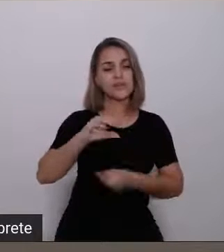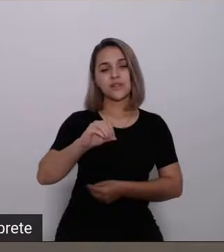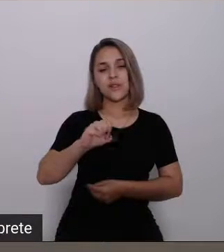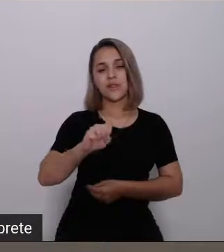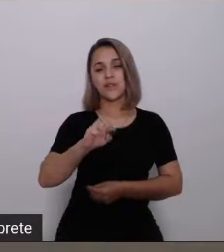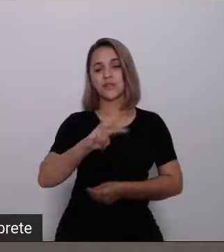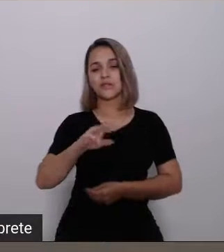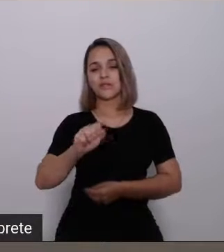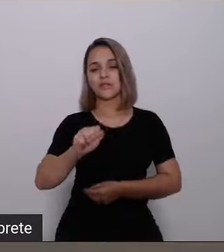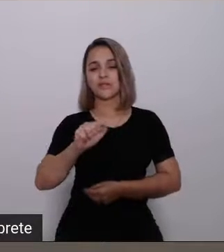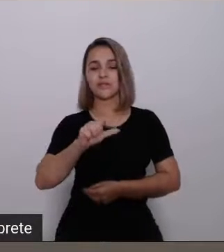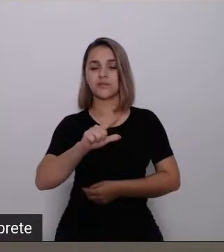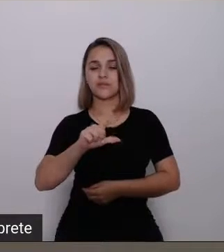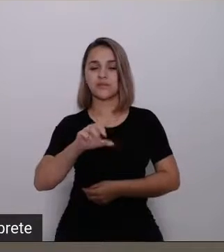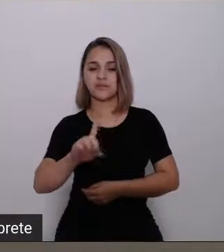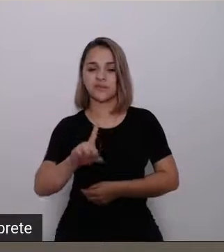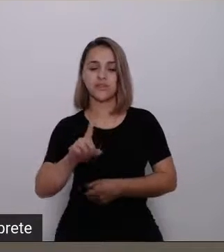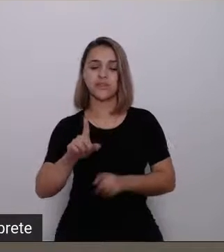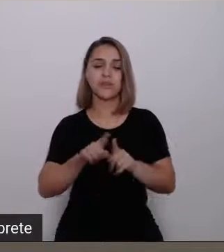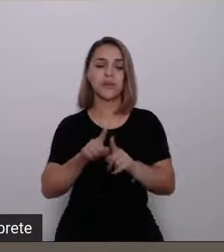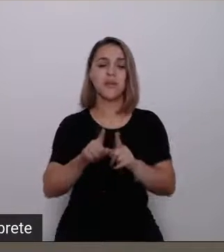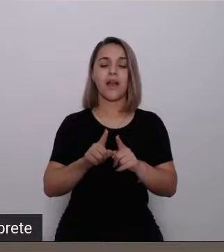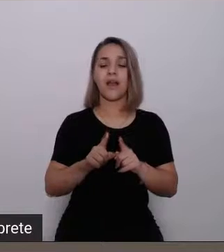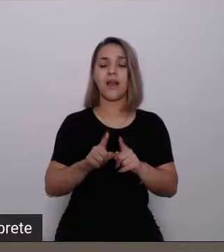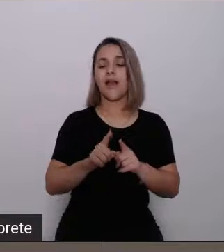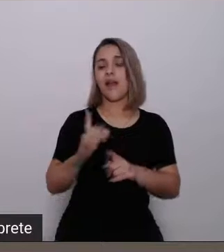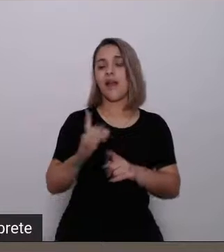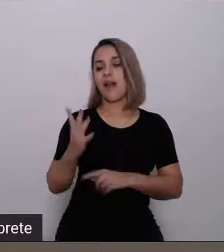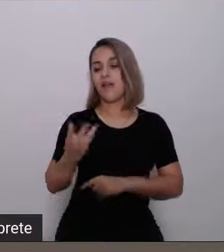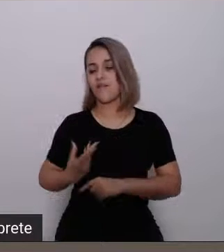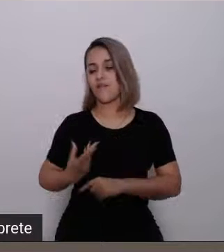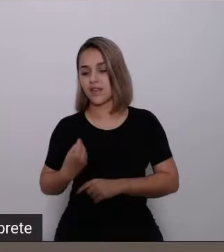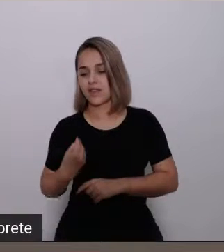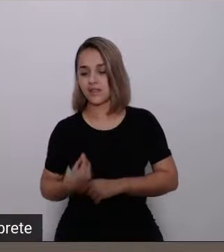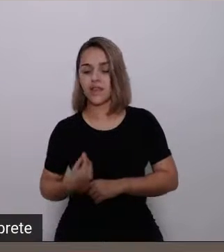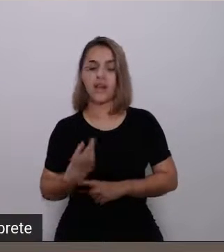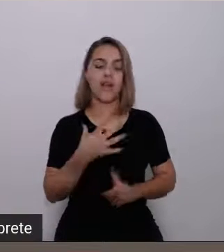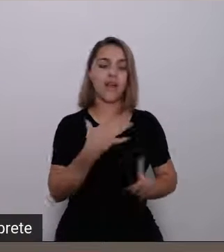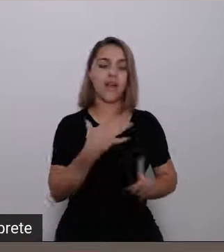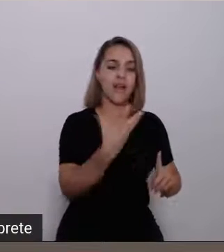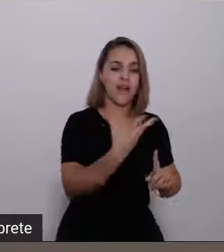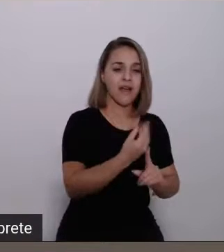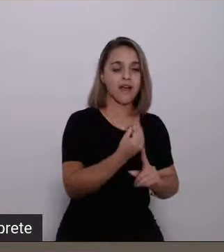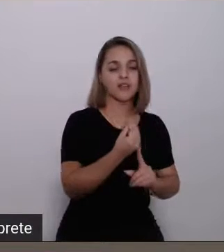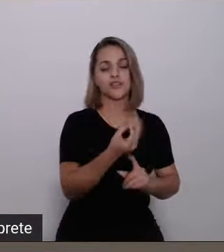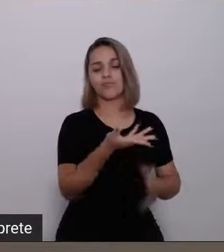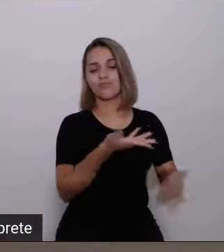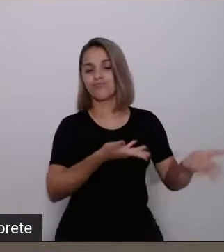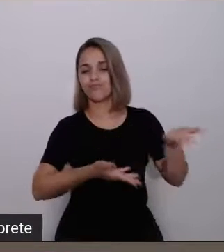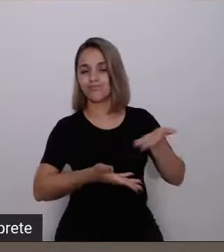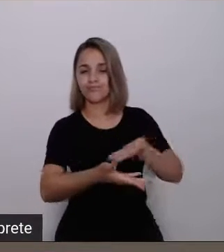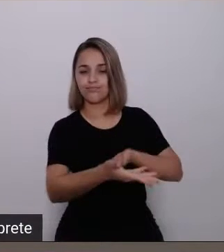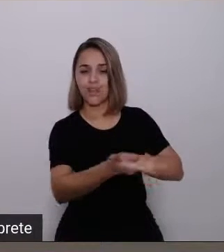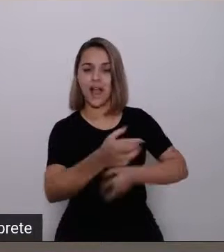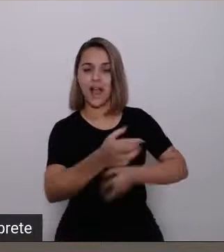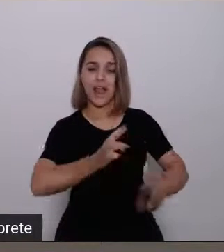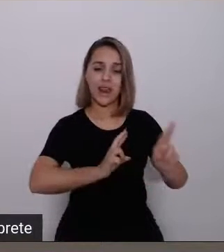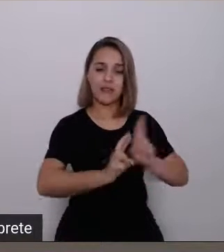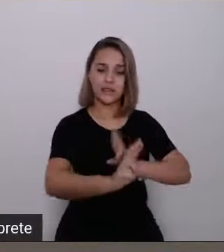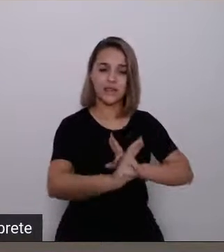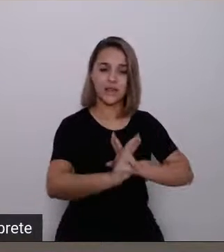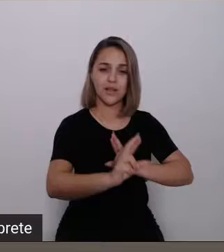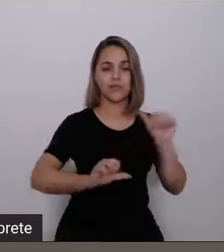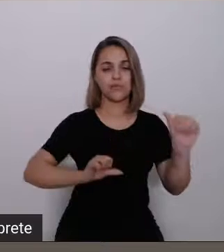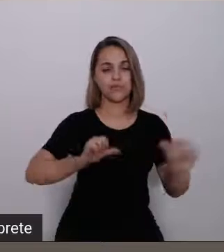arte e vida, relação entre arte e vida. Né? Ele admite que,